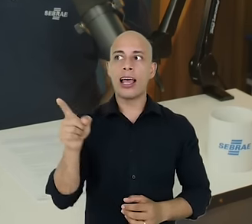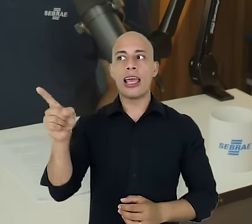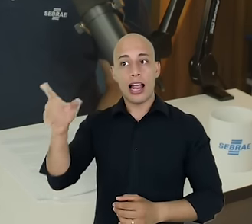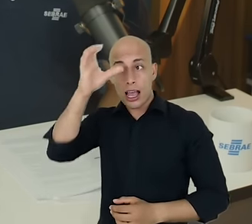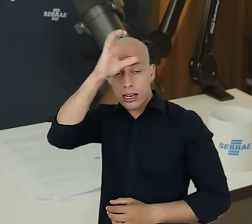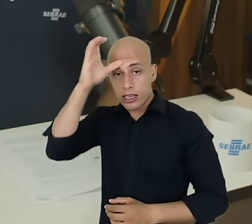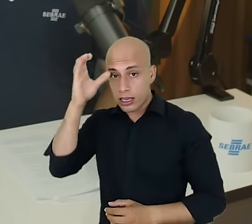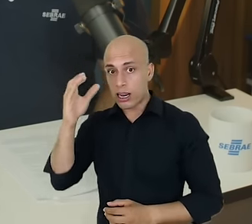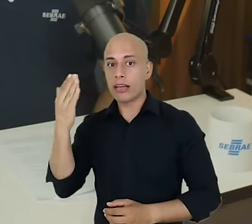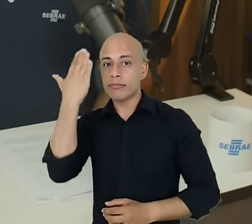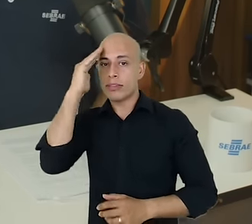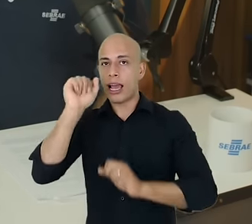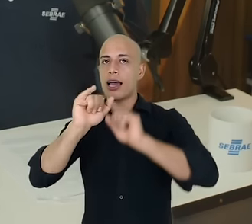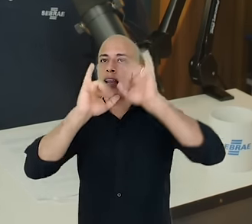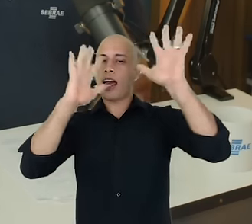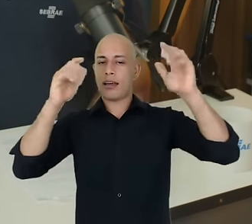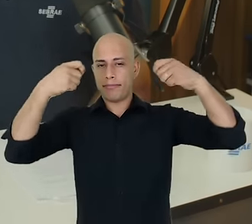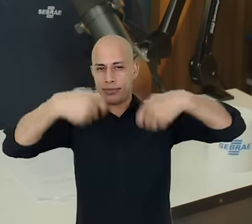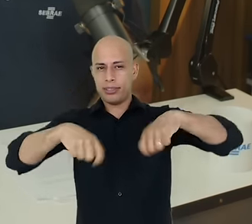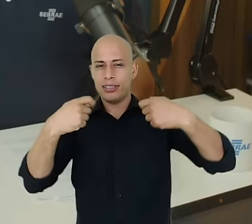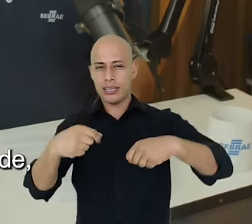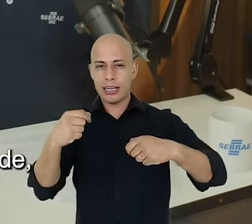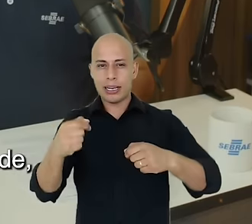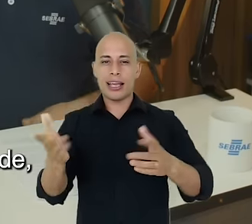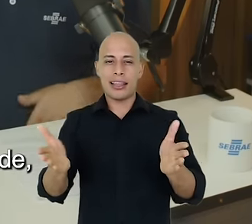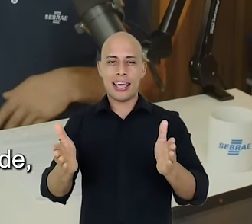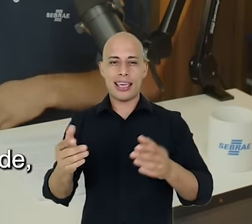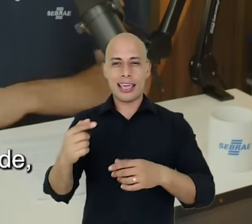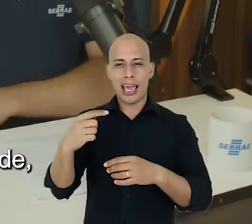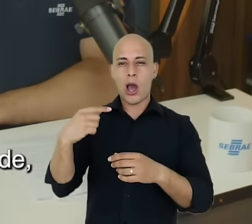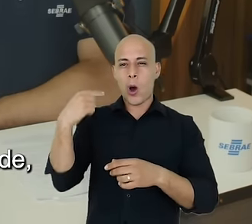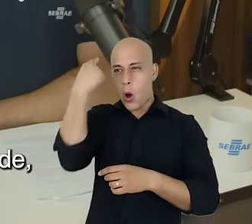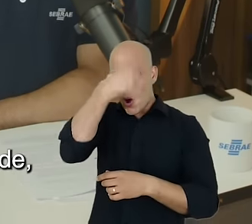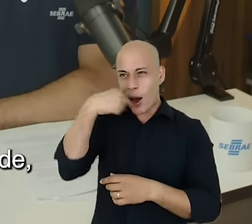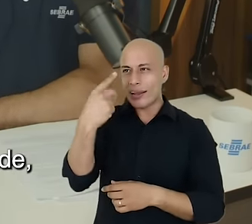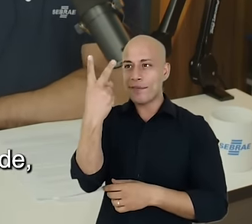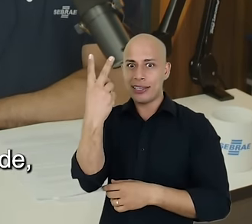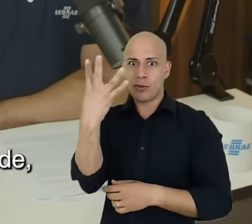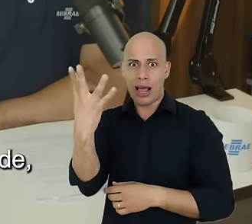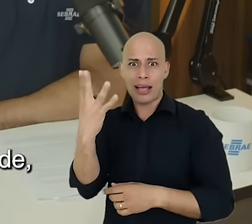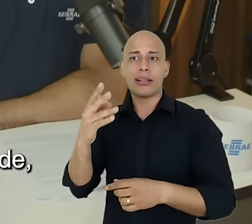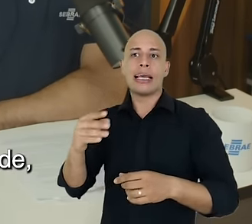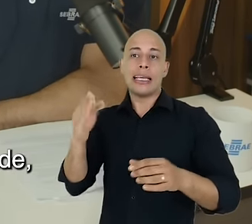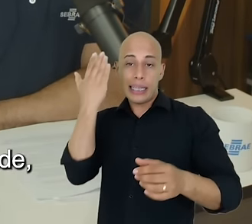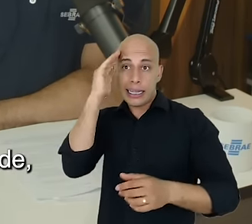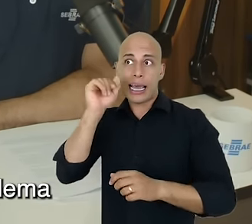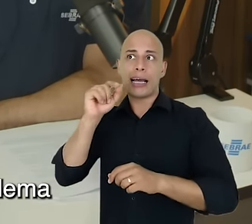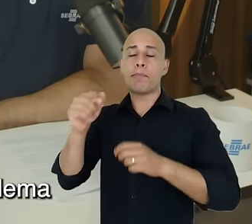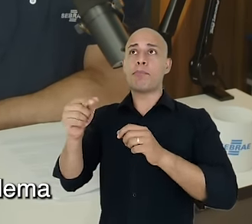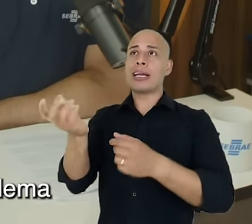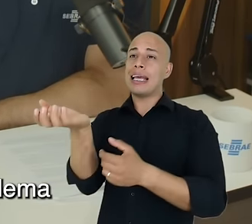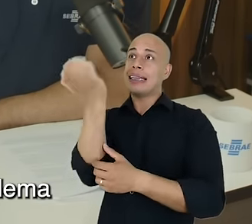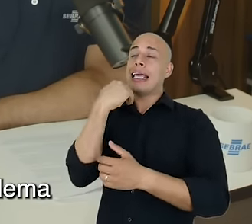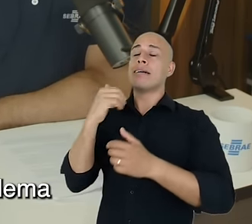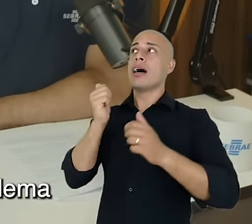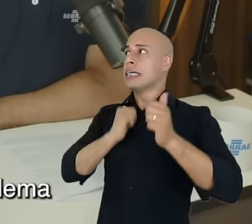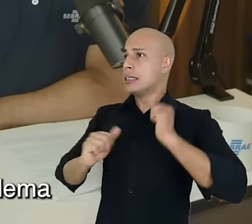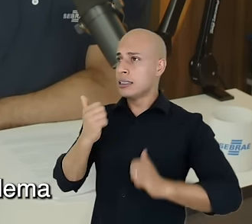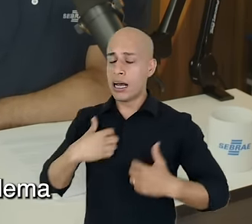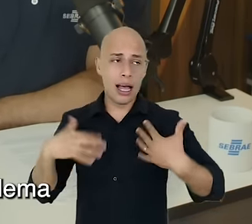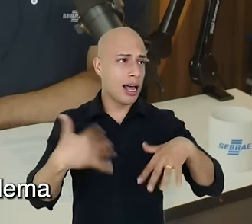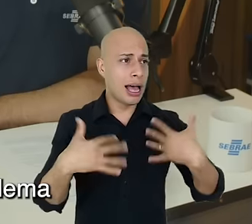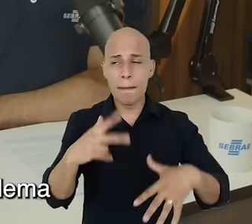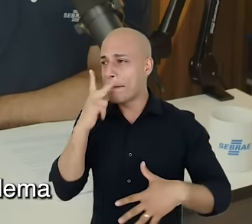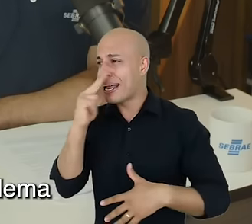cliente entender né esse esse período porque acaba criando aí uma ansiedade Uma expectativa acaba